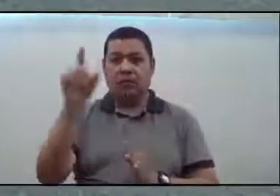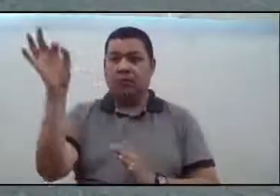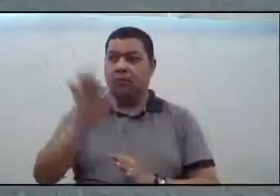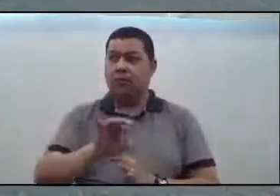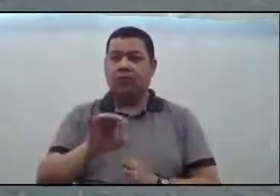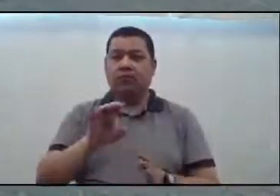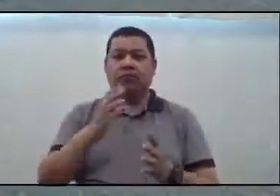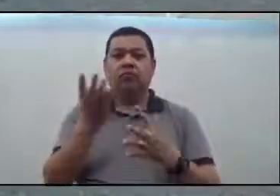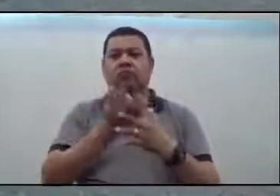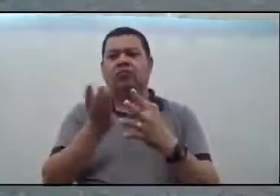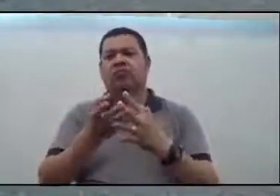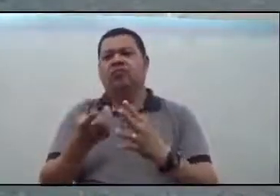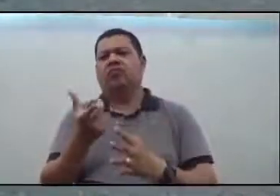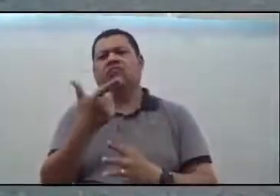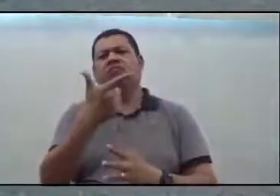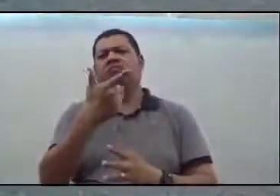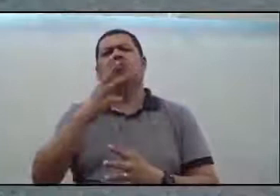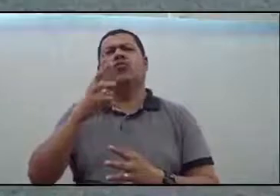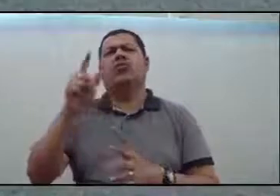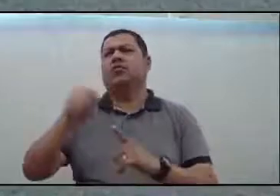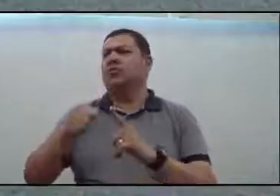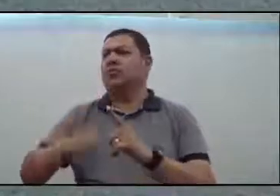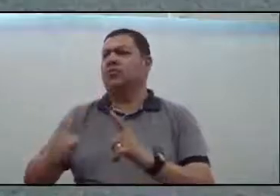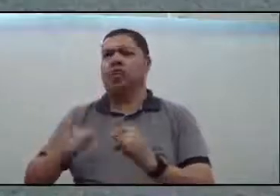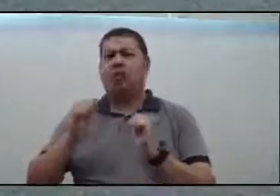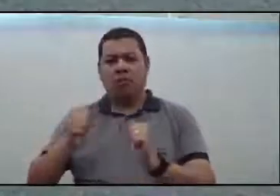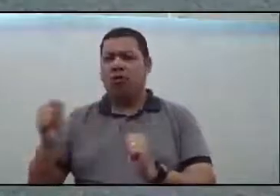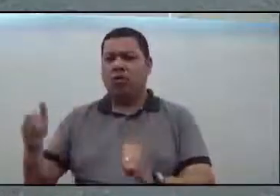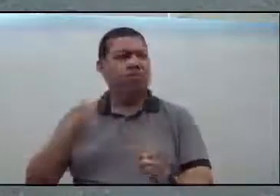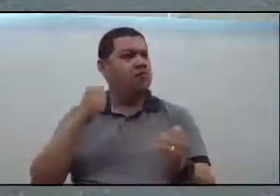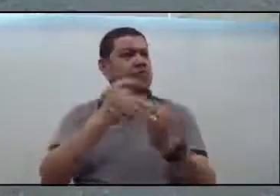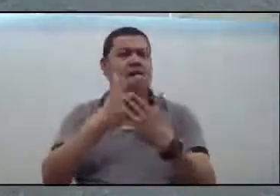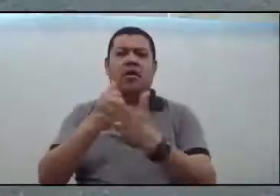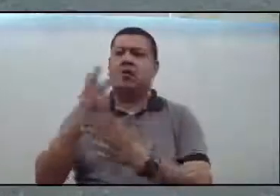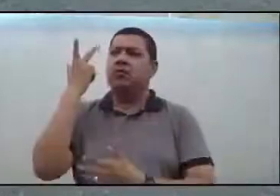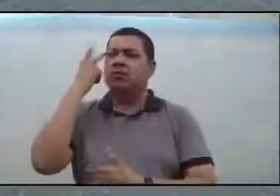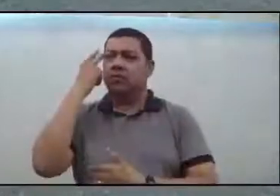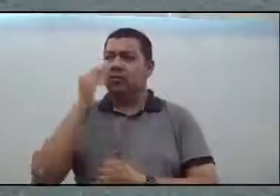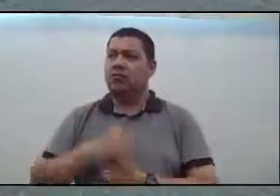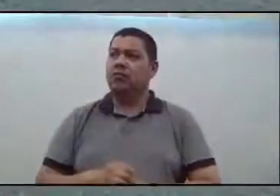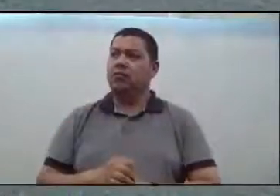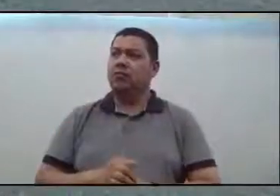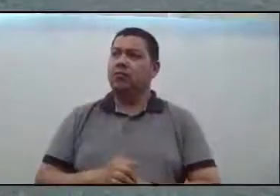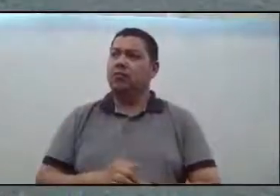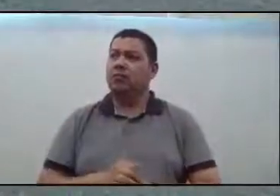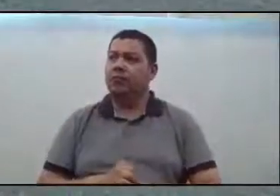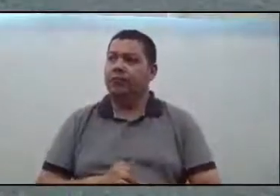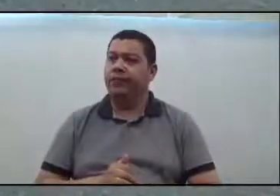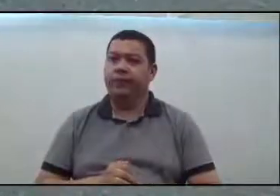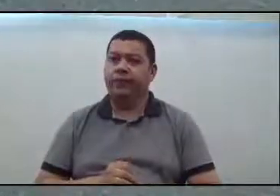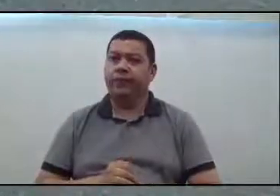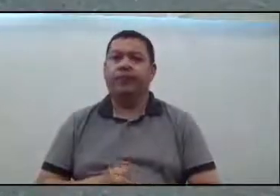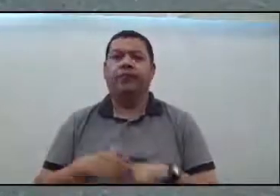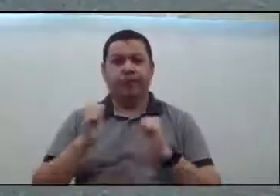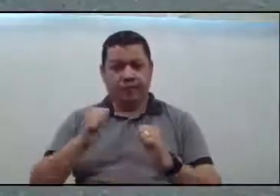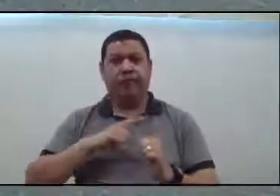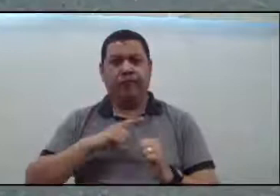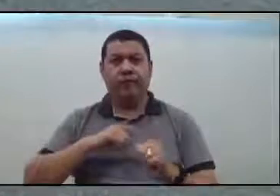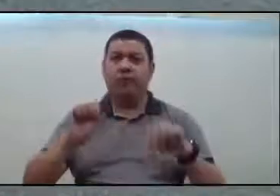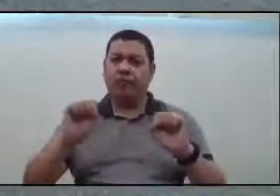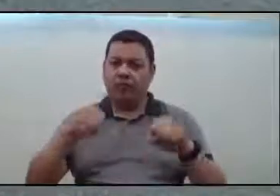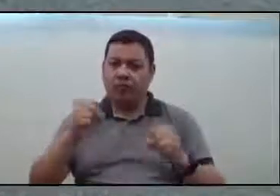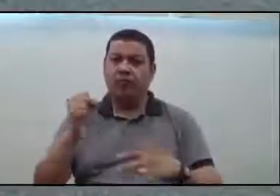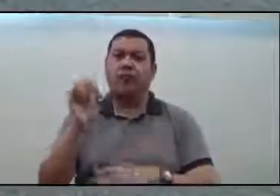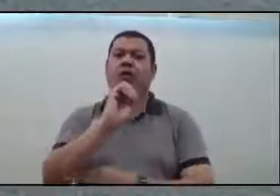parcela aí em 24 meses para as pessoas ir lá, tirar e pagar e voltar a rodar com o seu veículo, com a sua